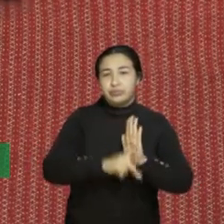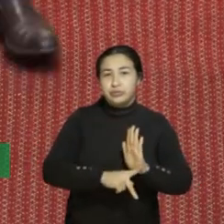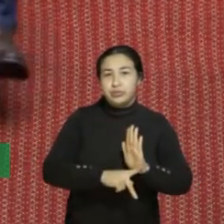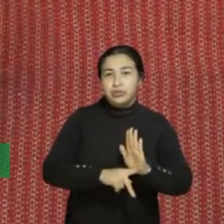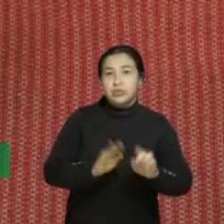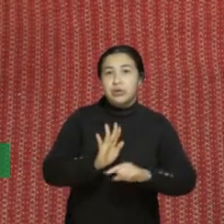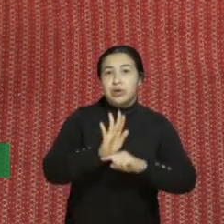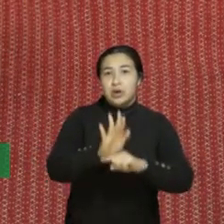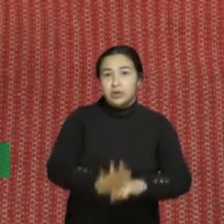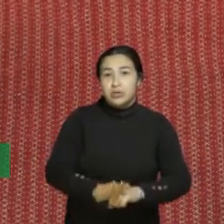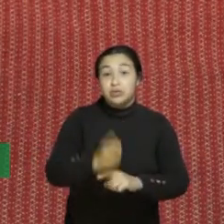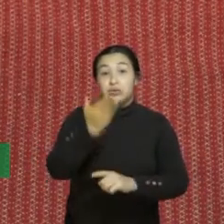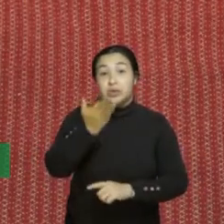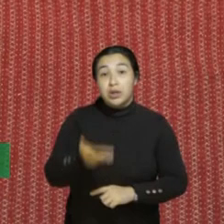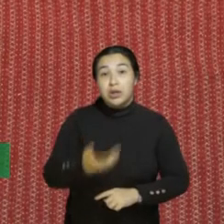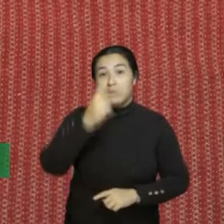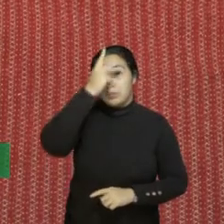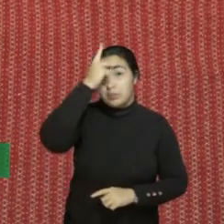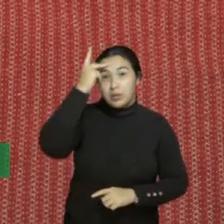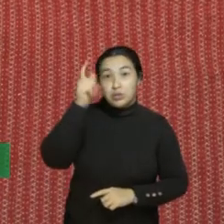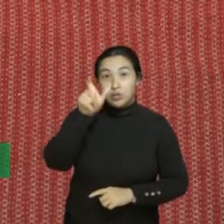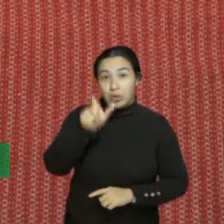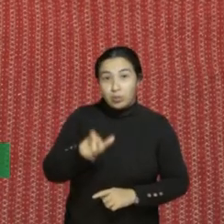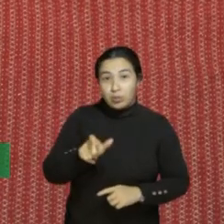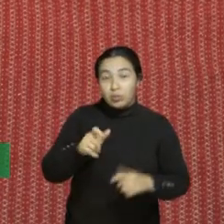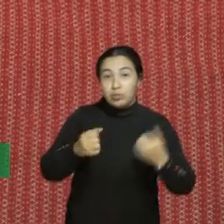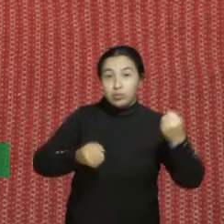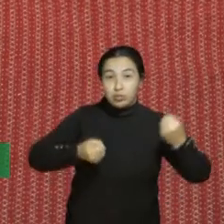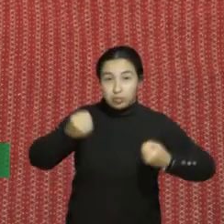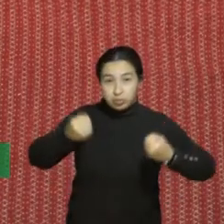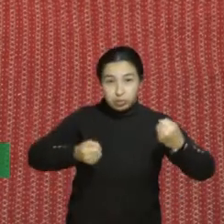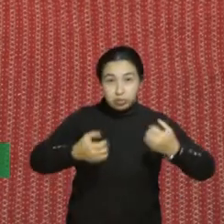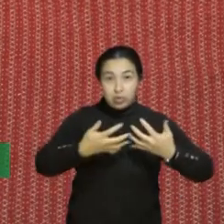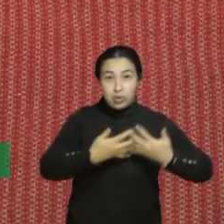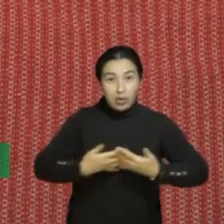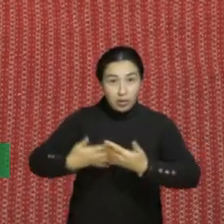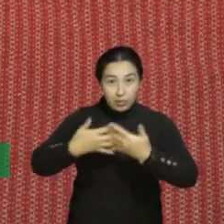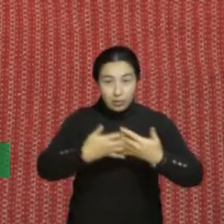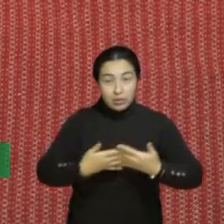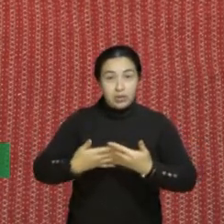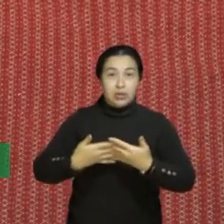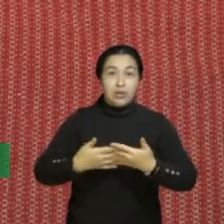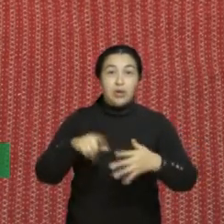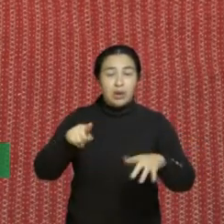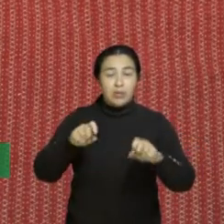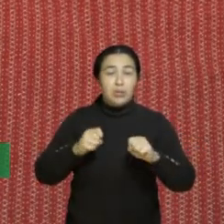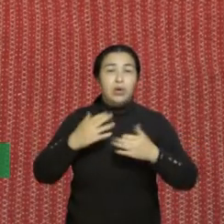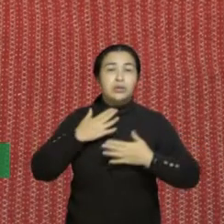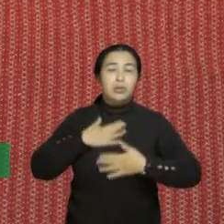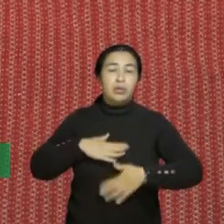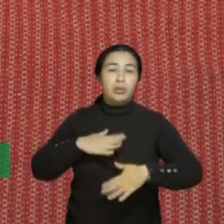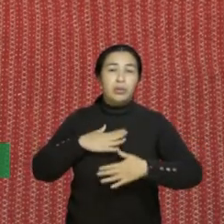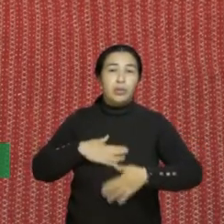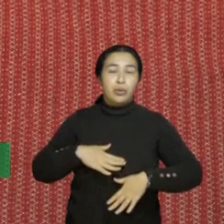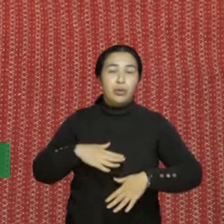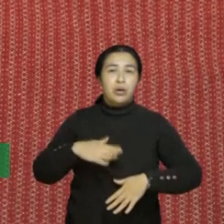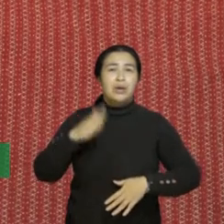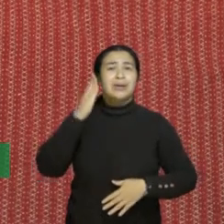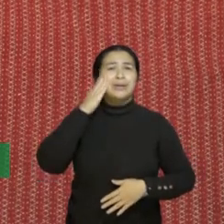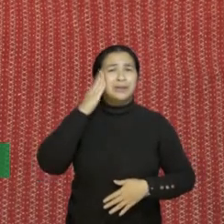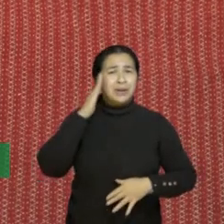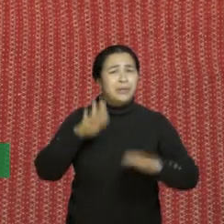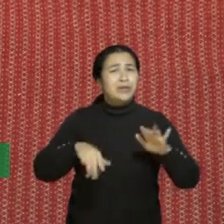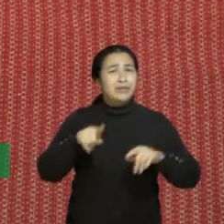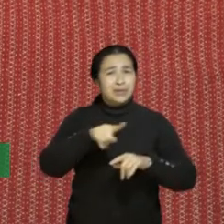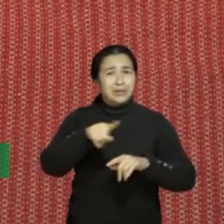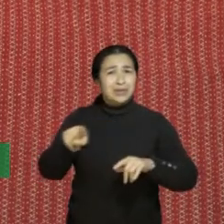o caminhoneiro que precisa descansar. Nós sabemos que estamos na estrada, quando o sono pega, nós vamos para onde com o